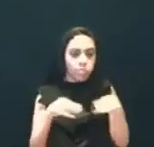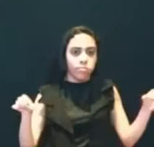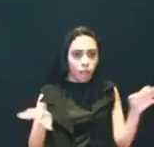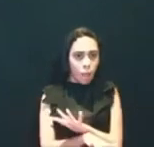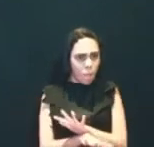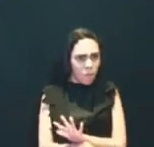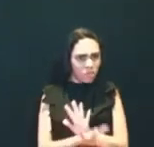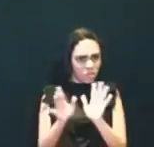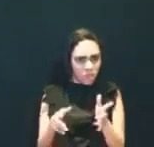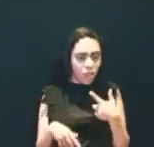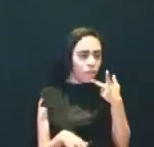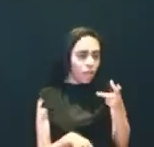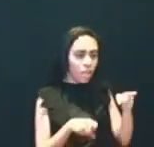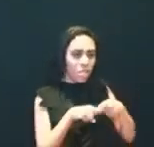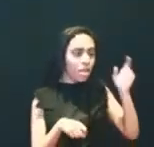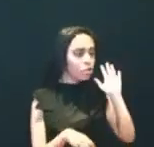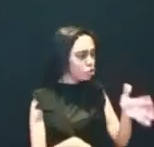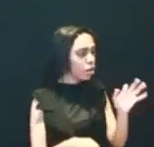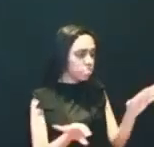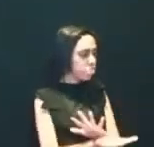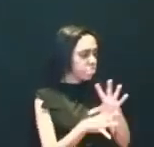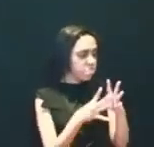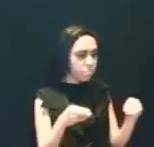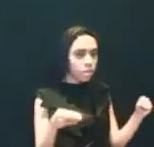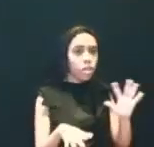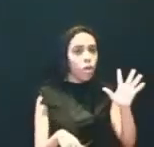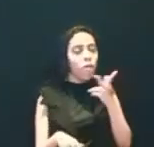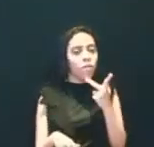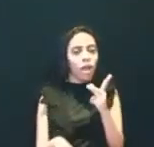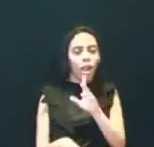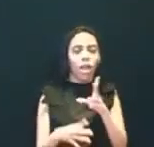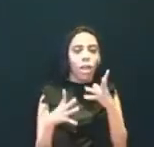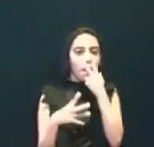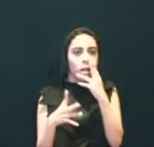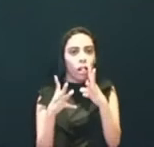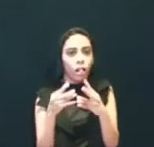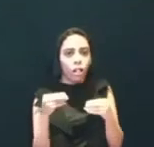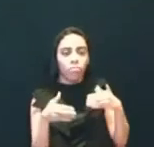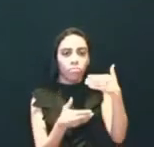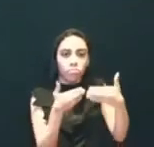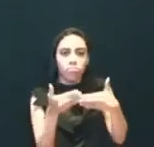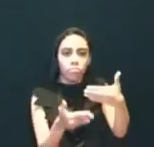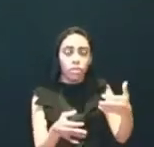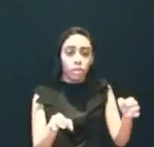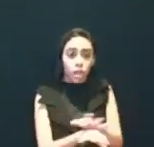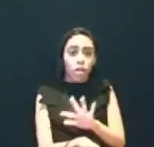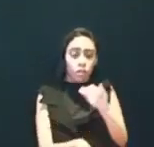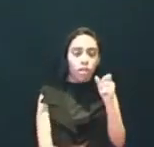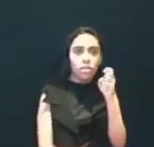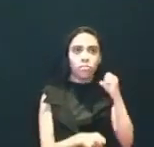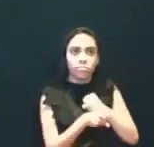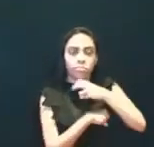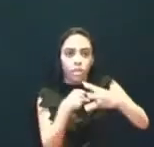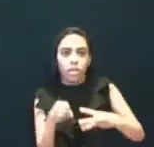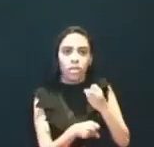A gente nunca deve falar, você está curado, você está em remissão completa. E se essa remissão completa durar 3